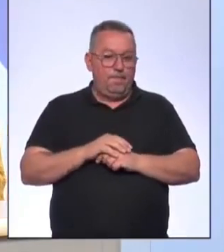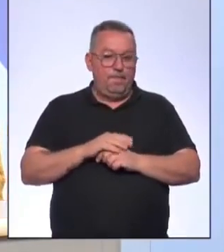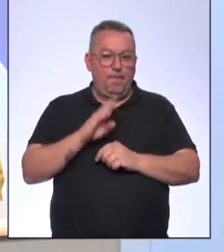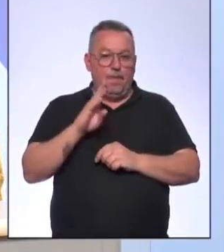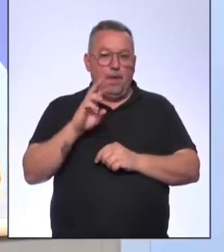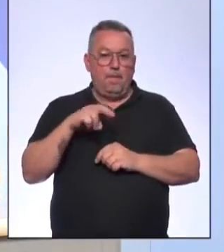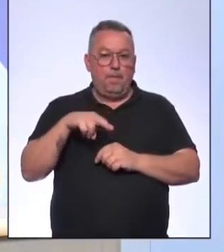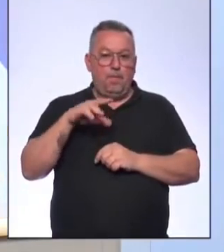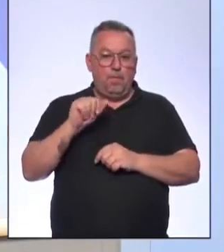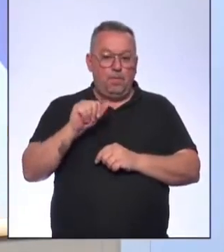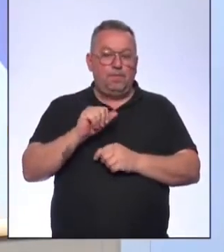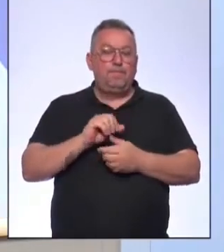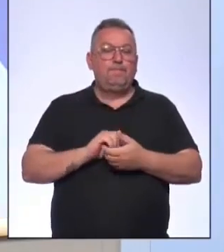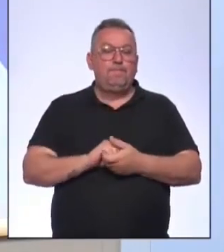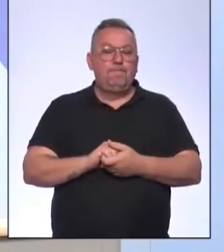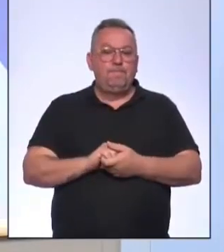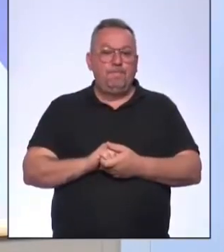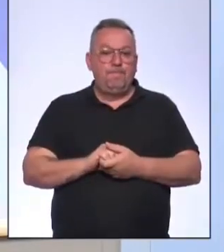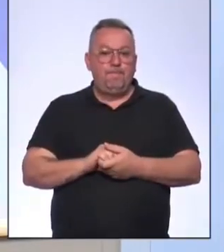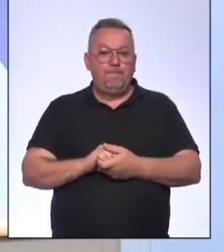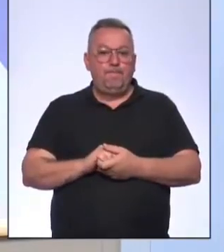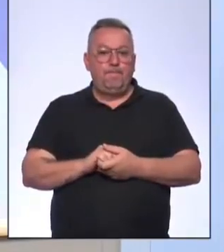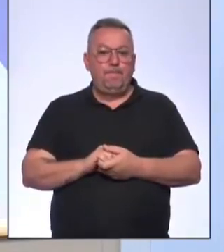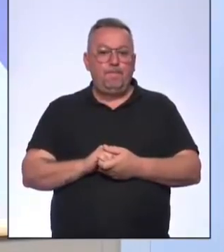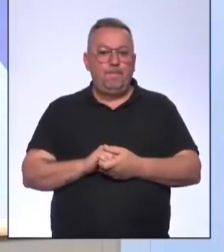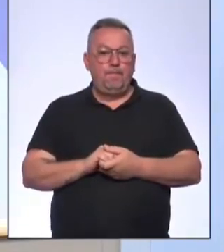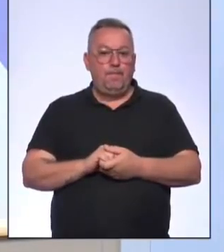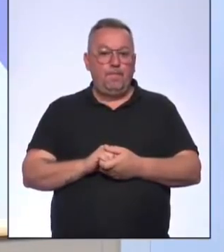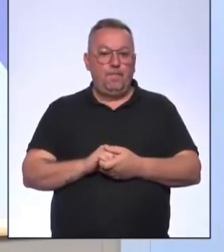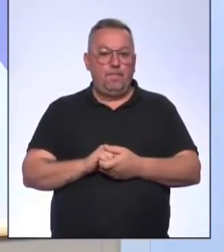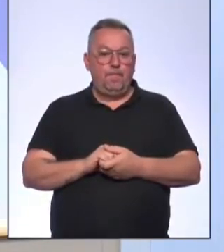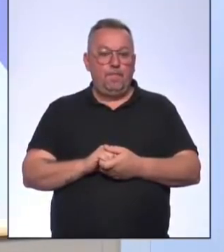Bruna respondeu 1 important, 2 treasures,